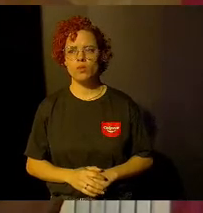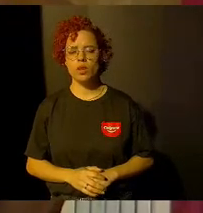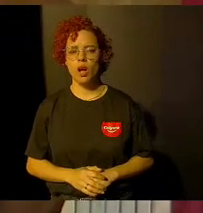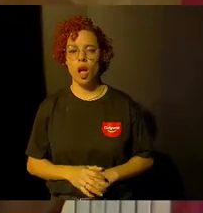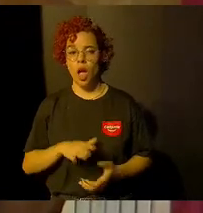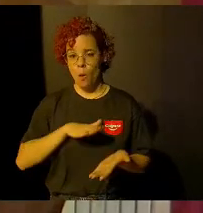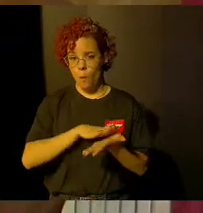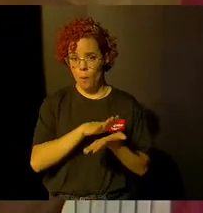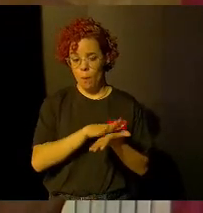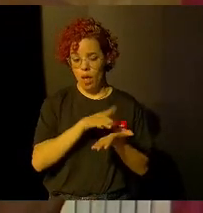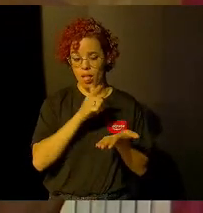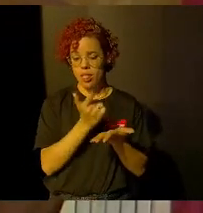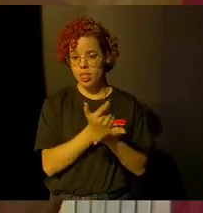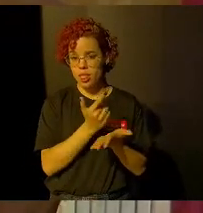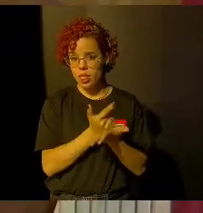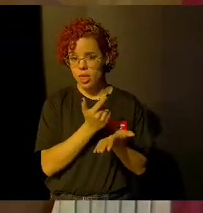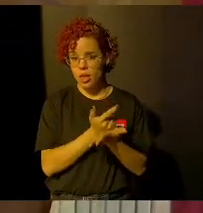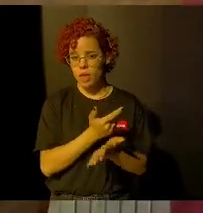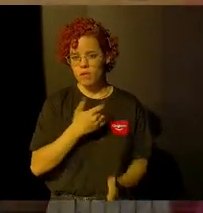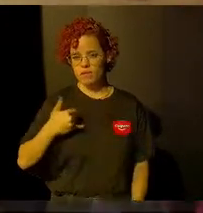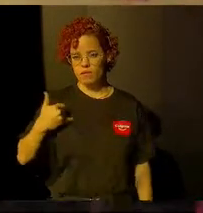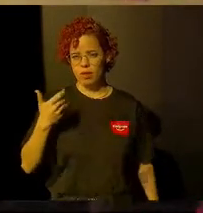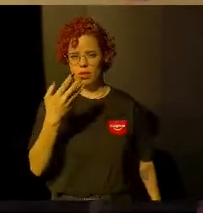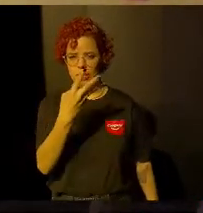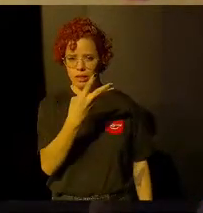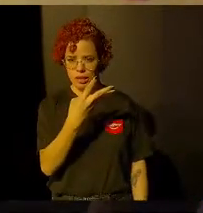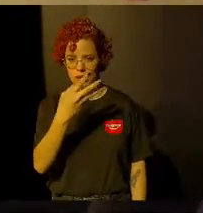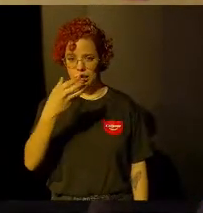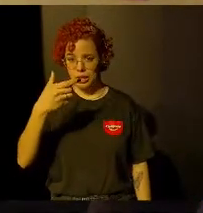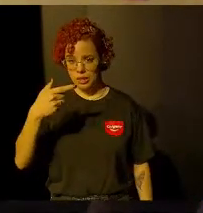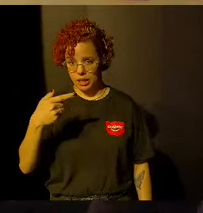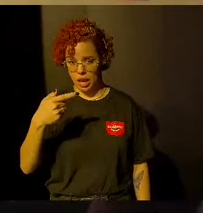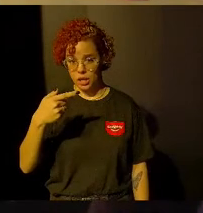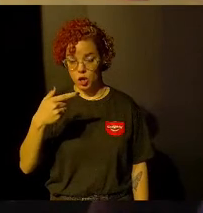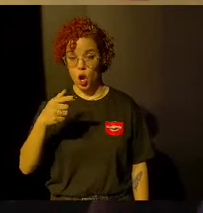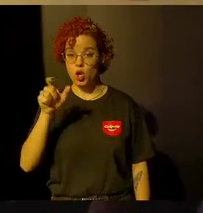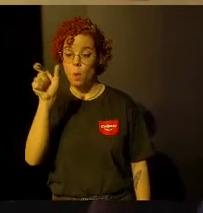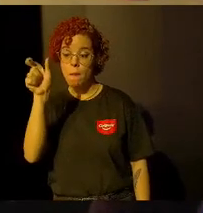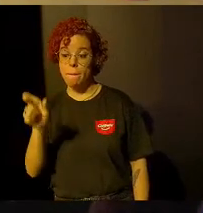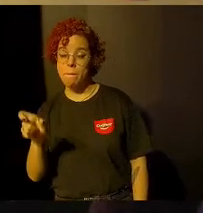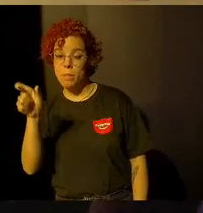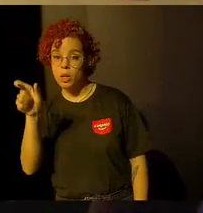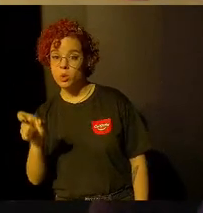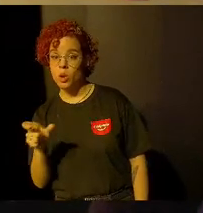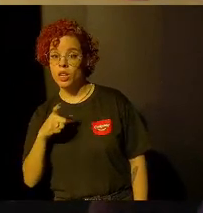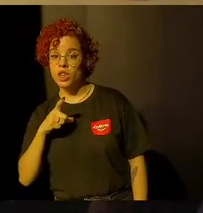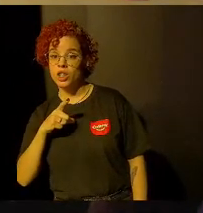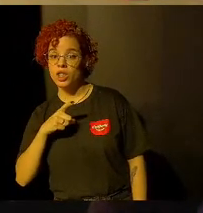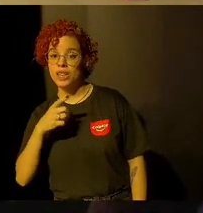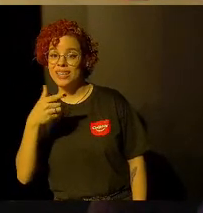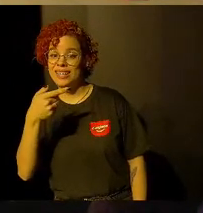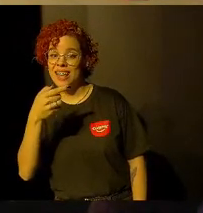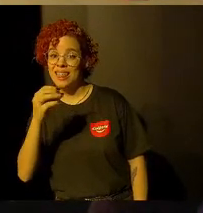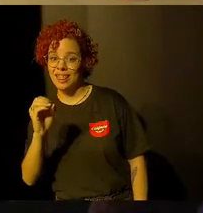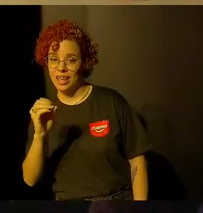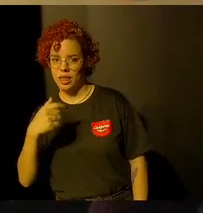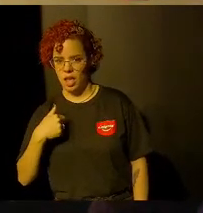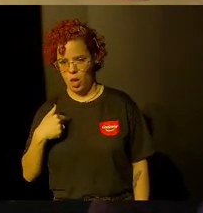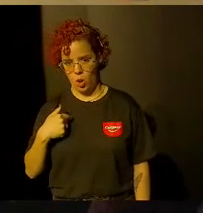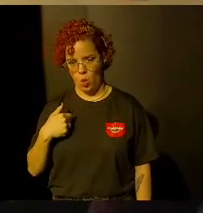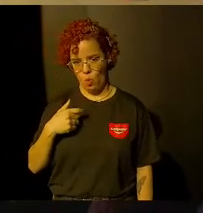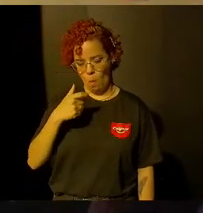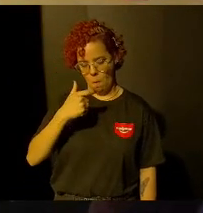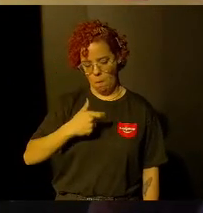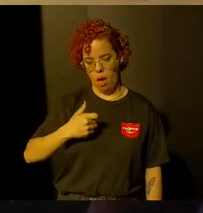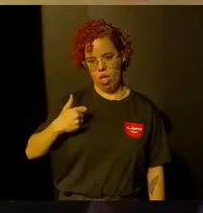publiquei esse livro aos 37 anos de idade de uma mulher que tinha 70 anos naquele momento eu tinha 37 com